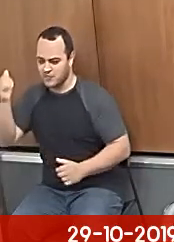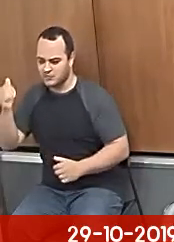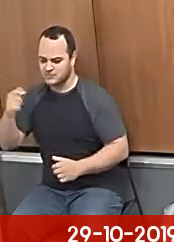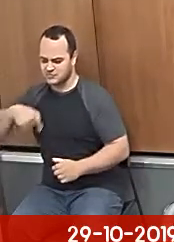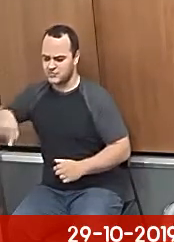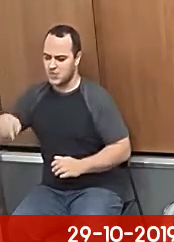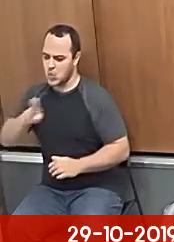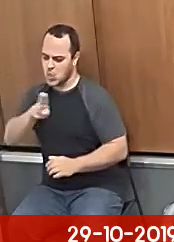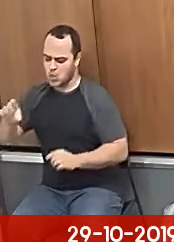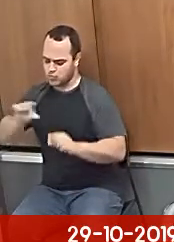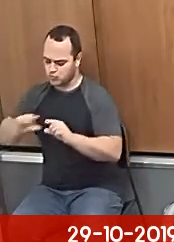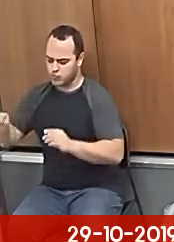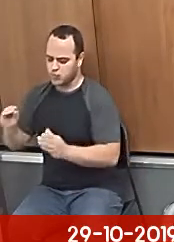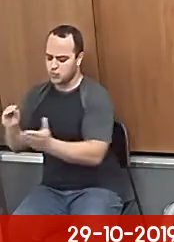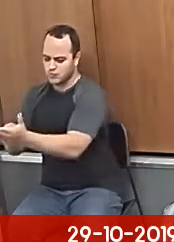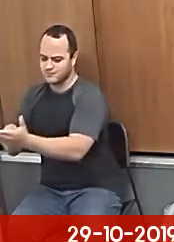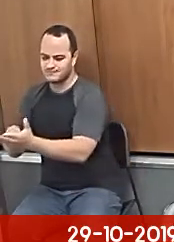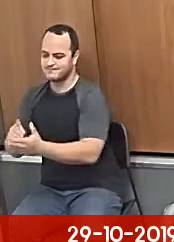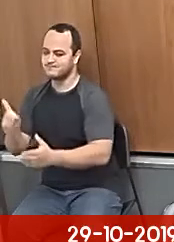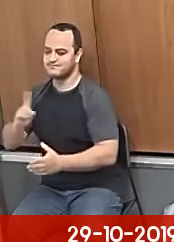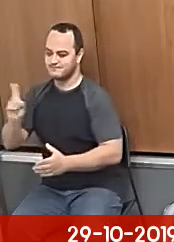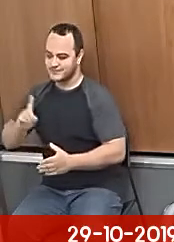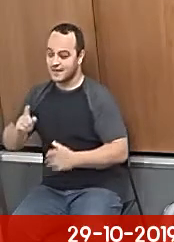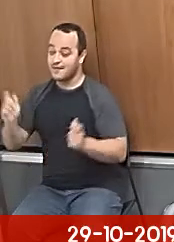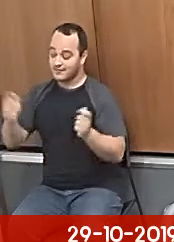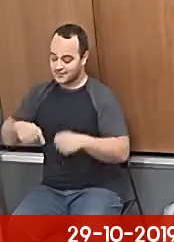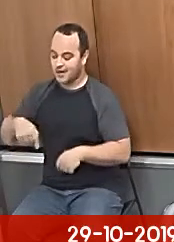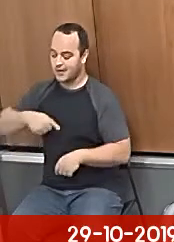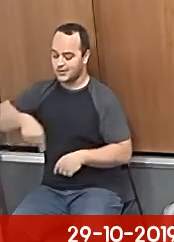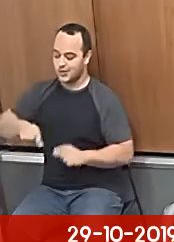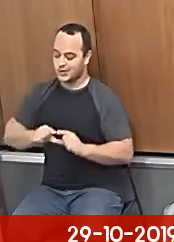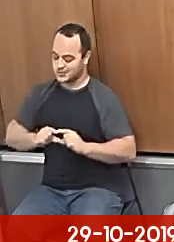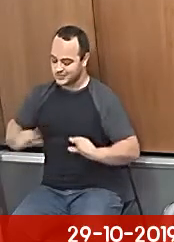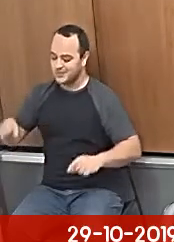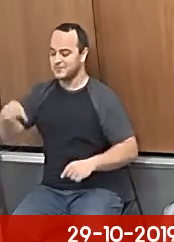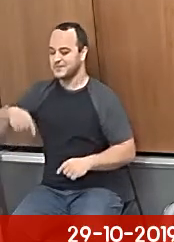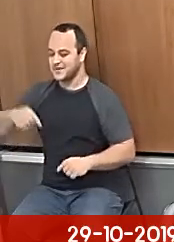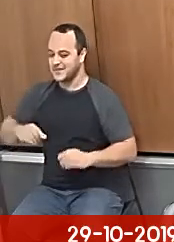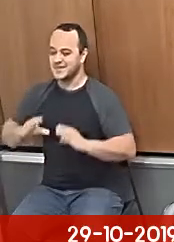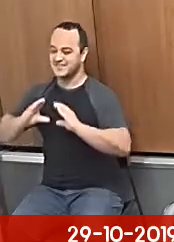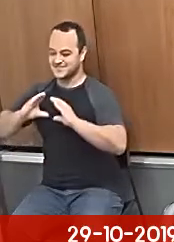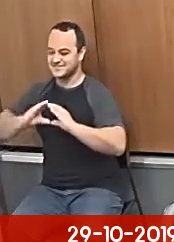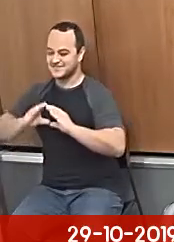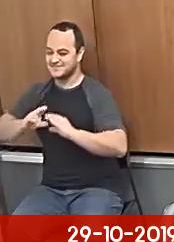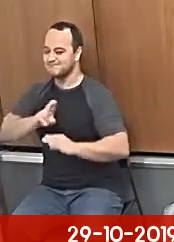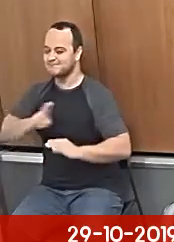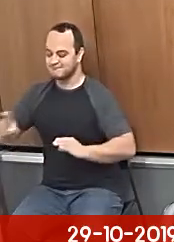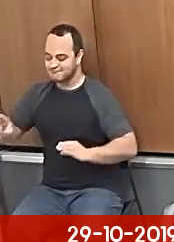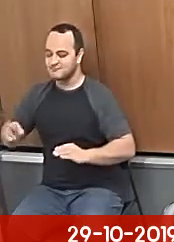A gente pode, quem sabe, virar o time de futebol de amputado da Assembleia Legislativa.